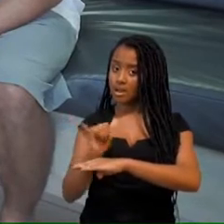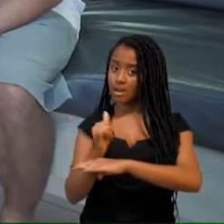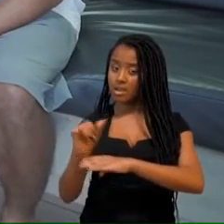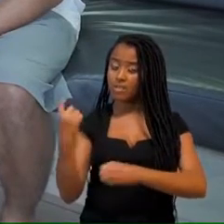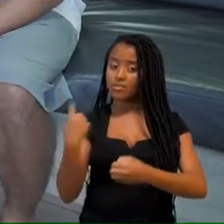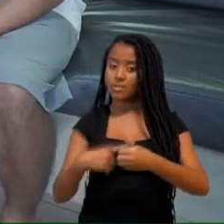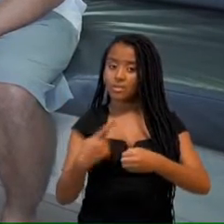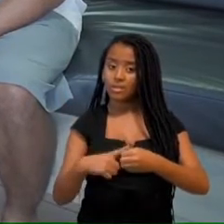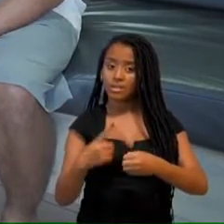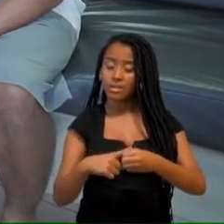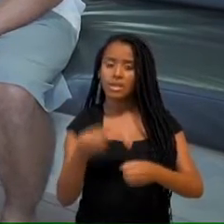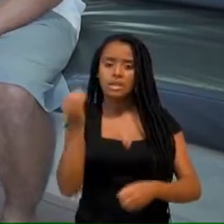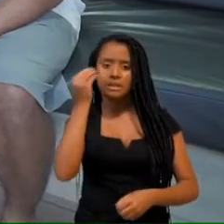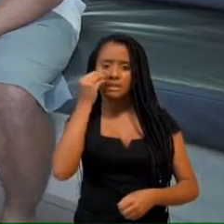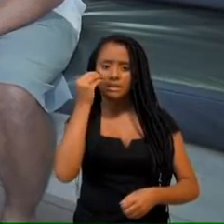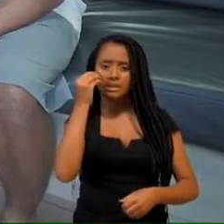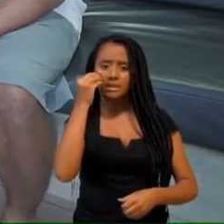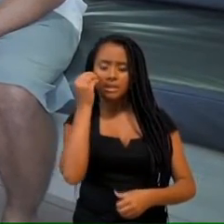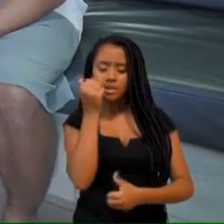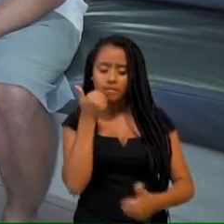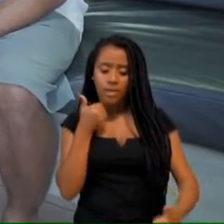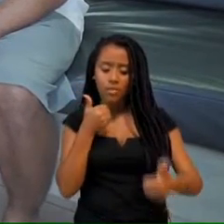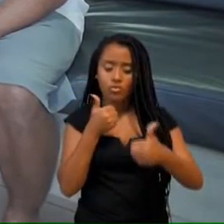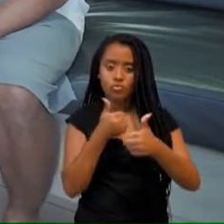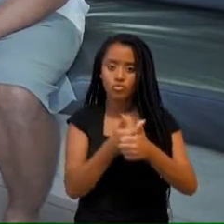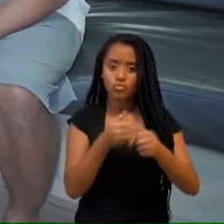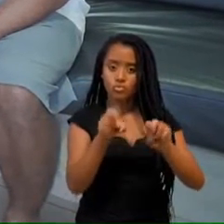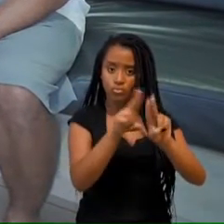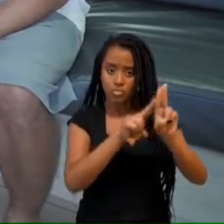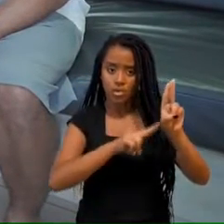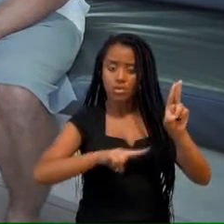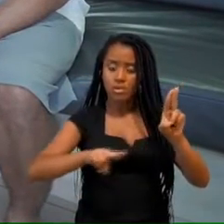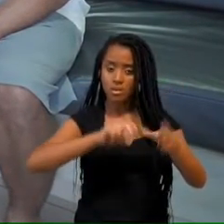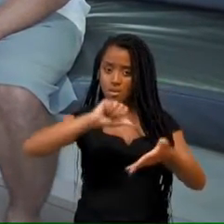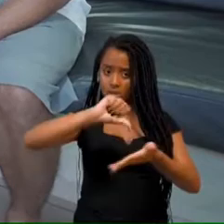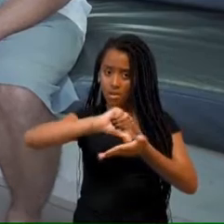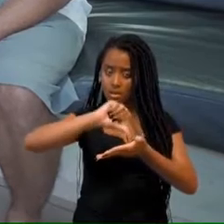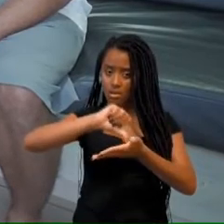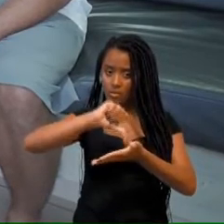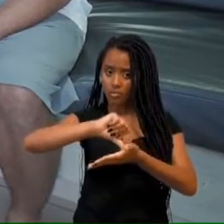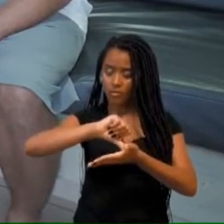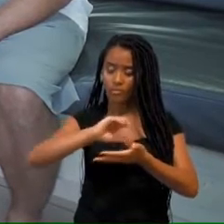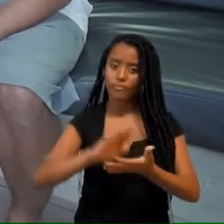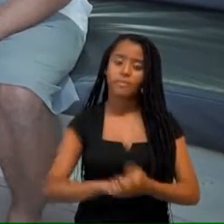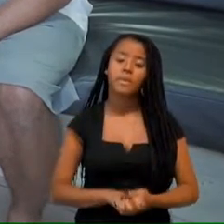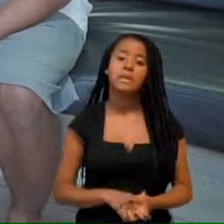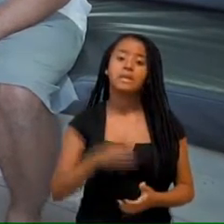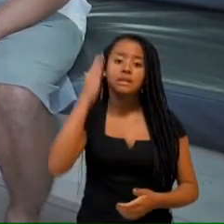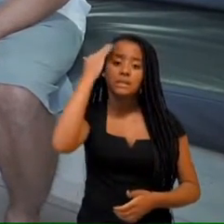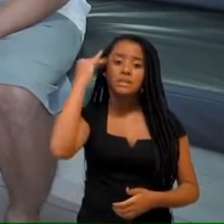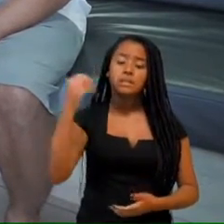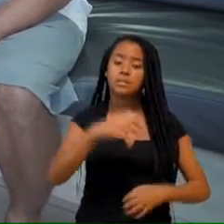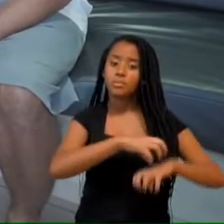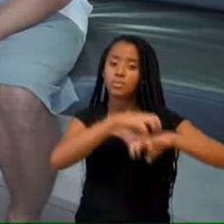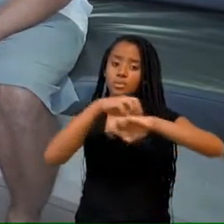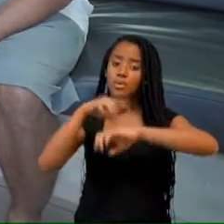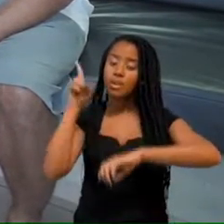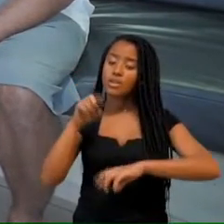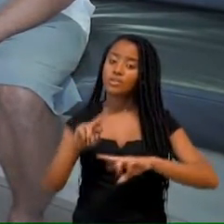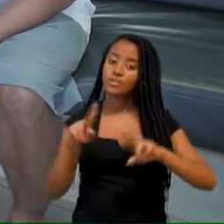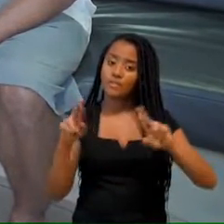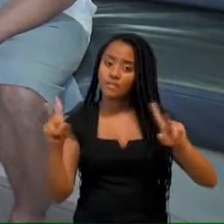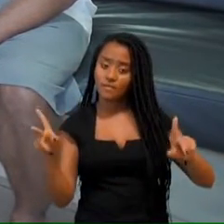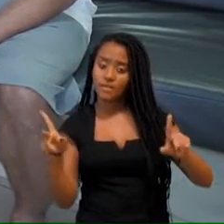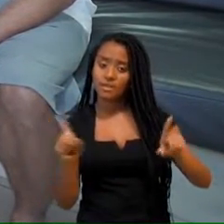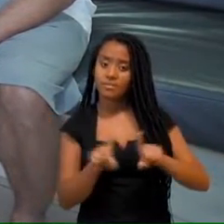que tenta ali se aproximar ao máximo ter a mesma distância de cada camp da UFO né então a gente sabe que o deslocamento é um pouco diferente às vezes para